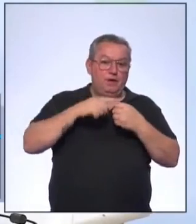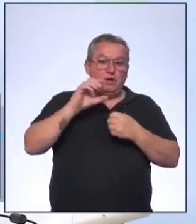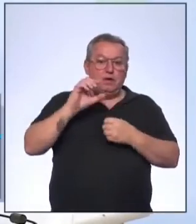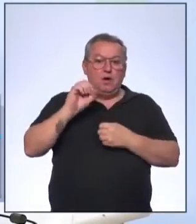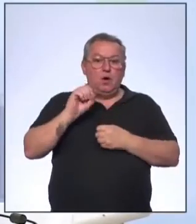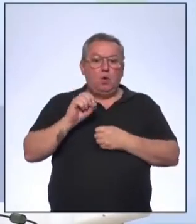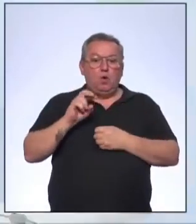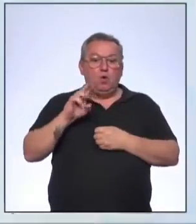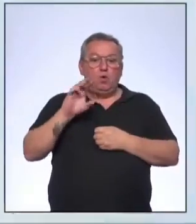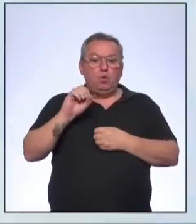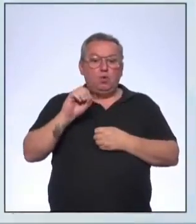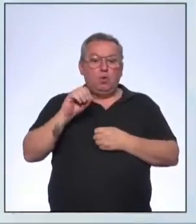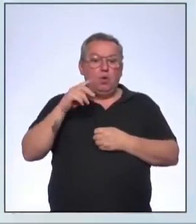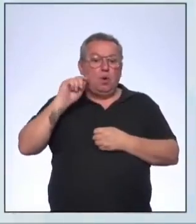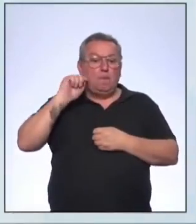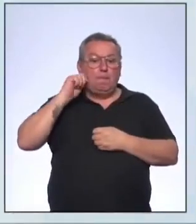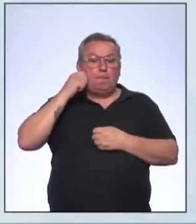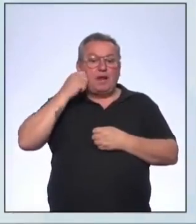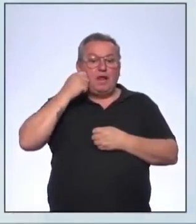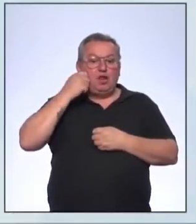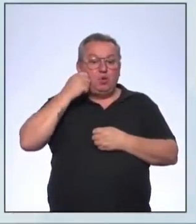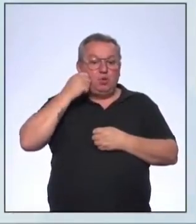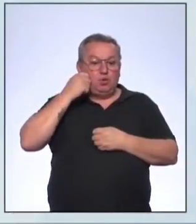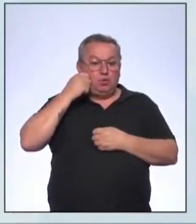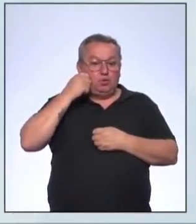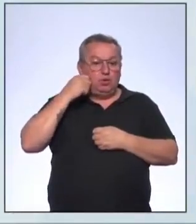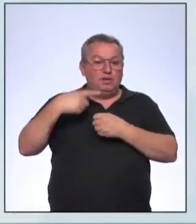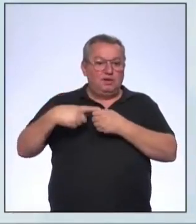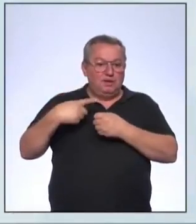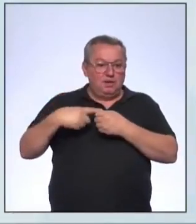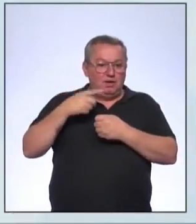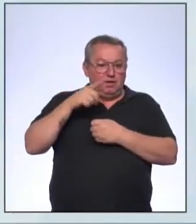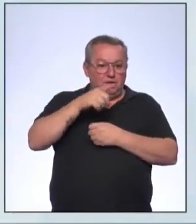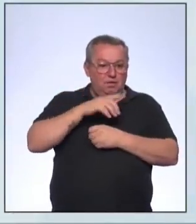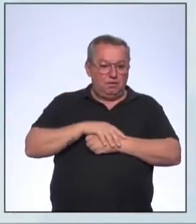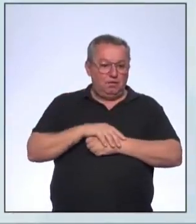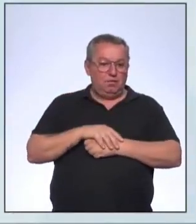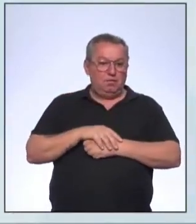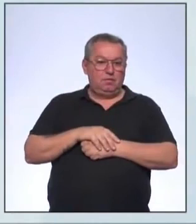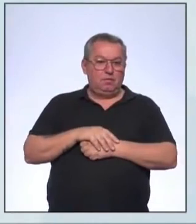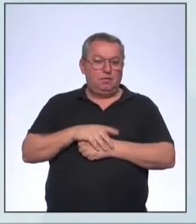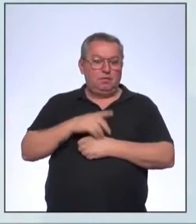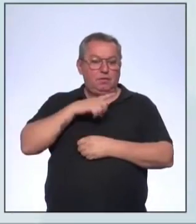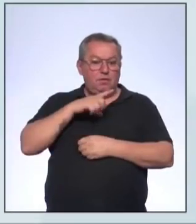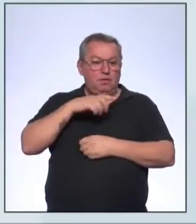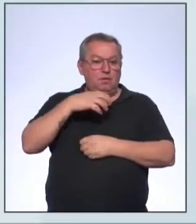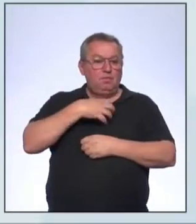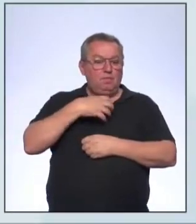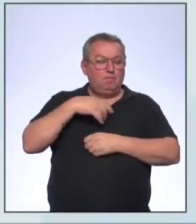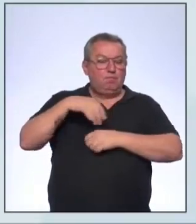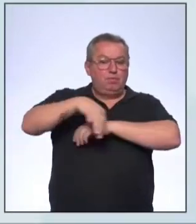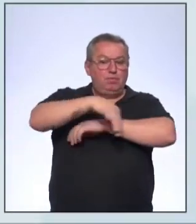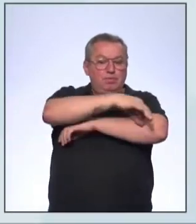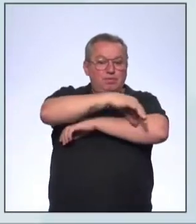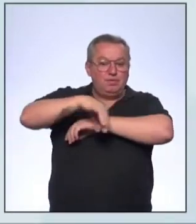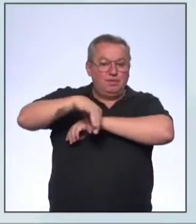Então, vocês vão observar aí na imagem, nós temos aí a cidade de Ouro Preto, com o estilo